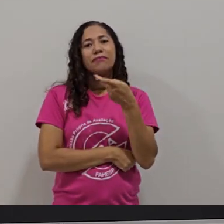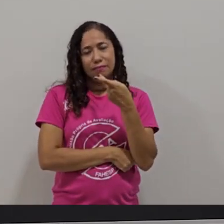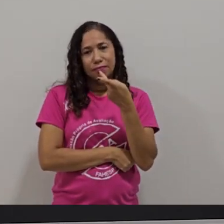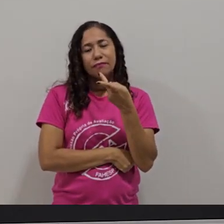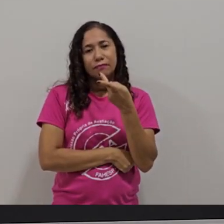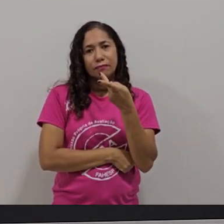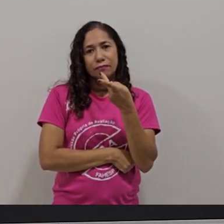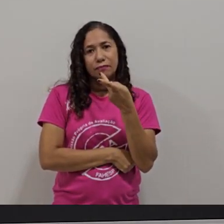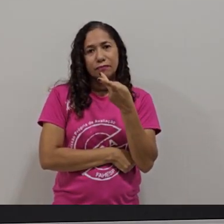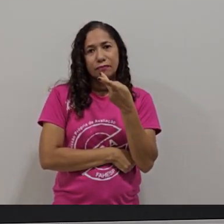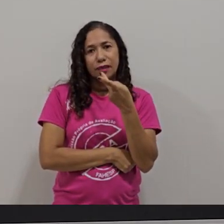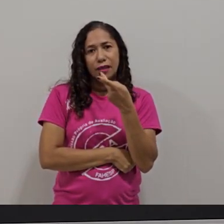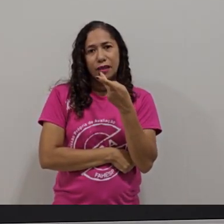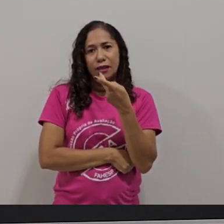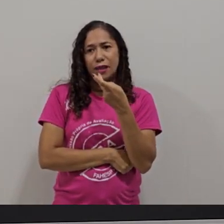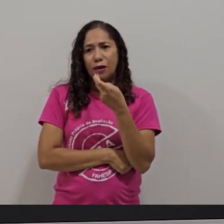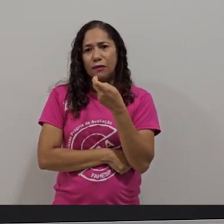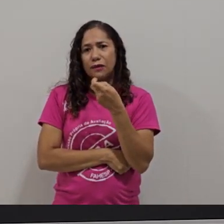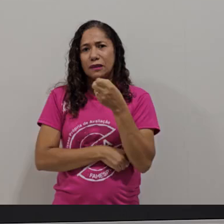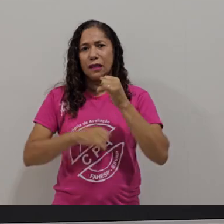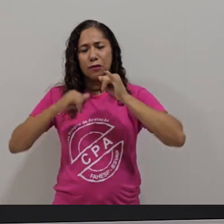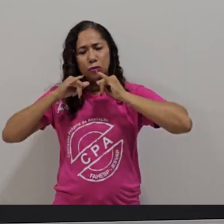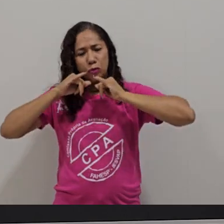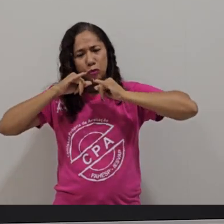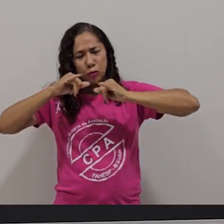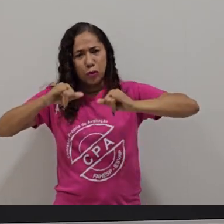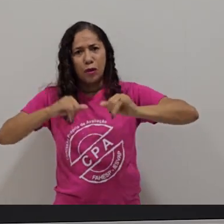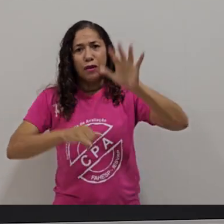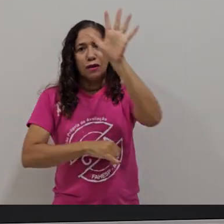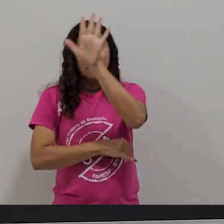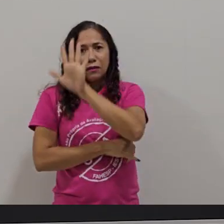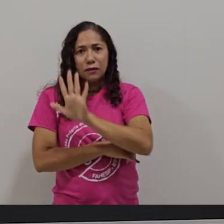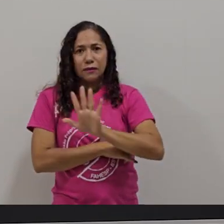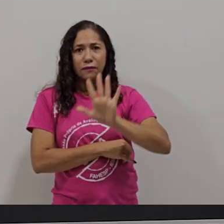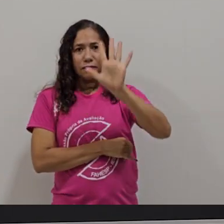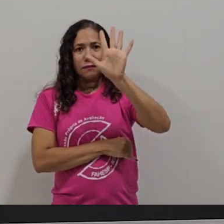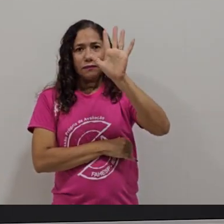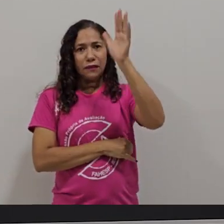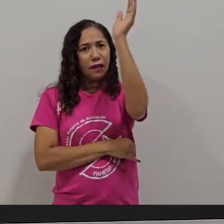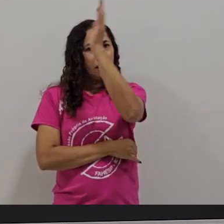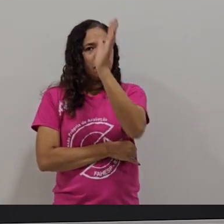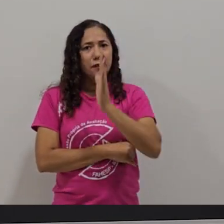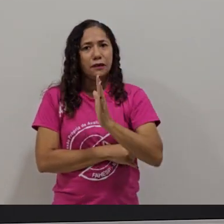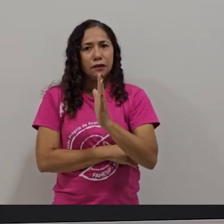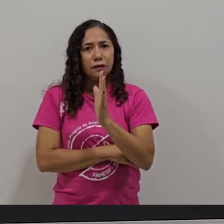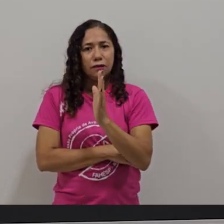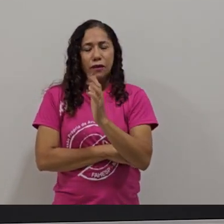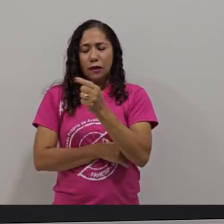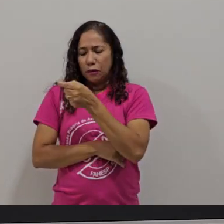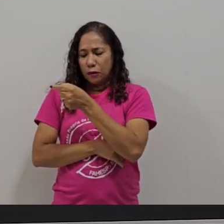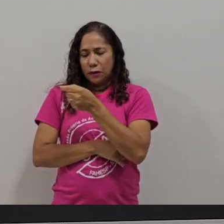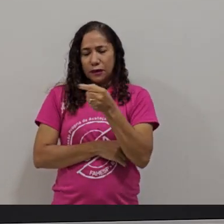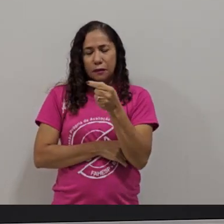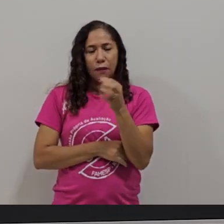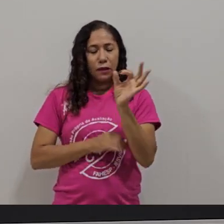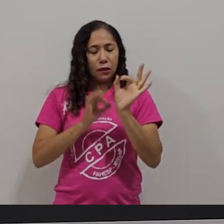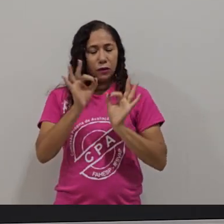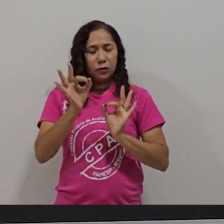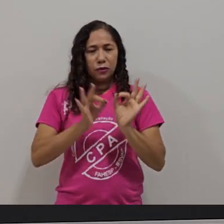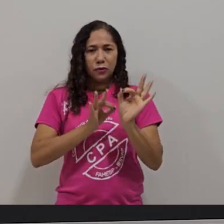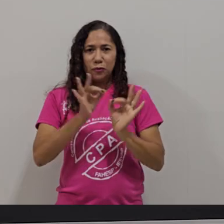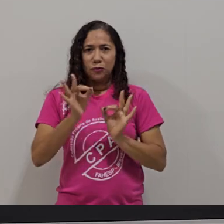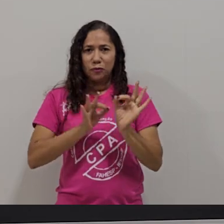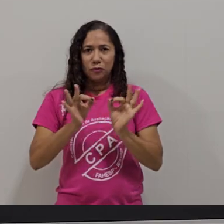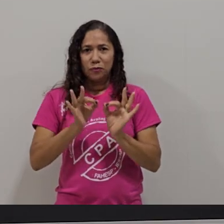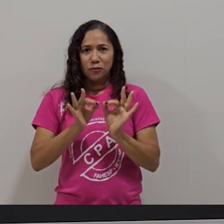né? Então, assim, isso repercutiu no Brasil todo. E foi bem na semana do nosso planejamento que, assim, a gente disse, poxa, a gente tá